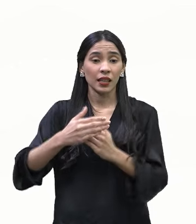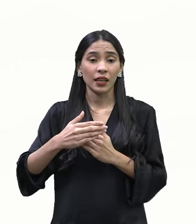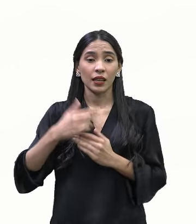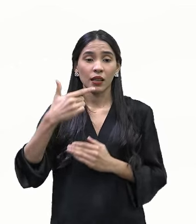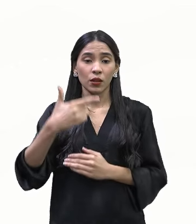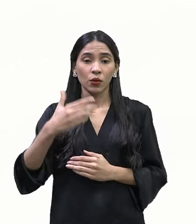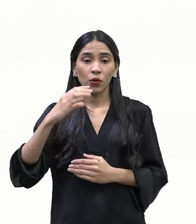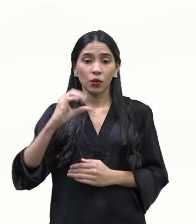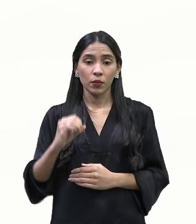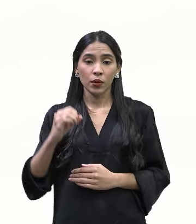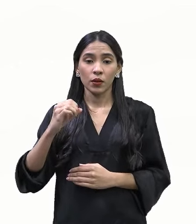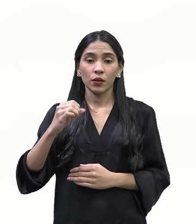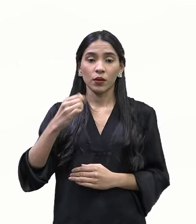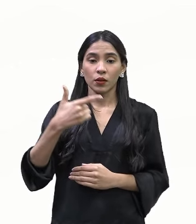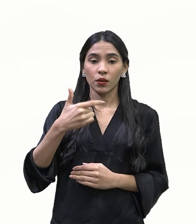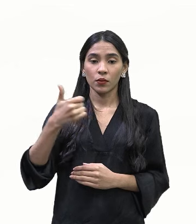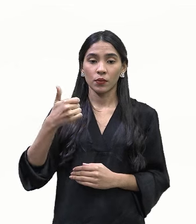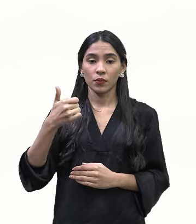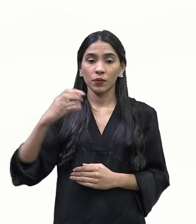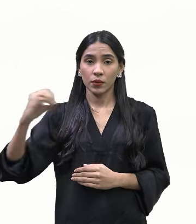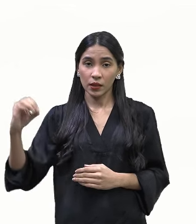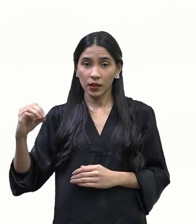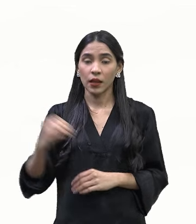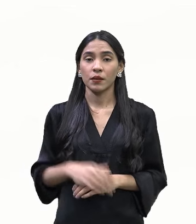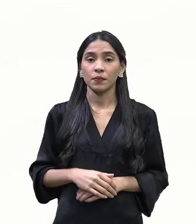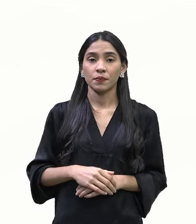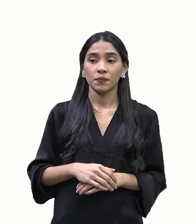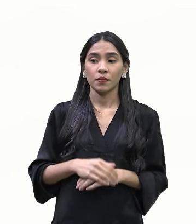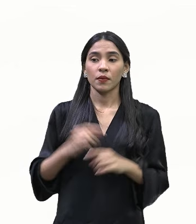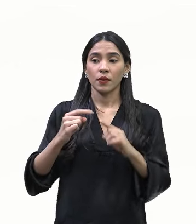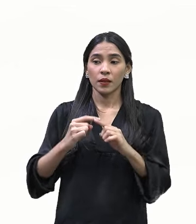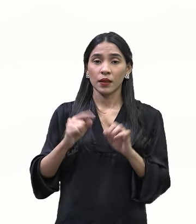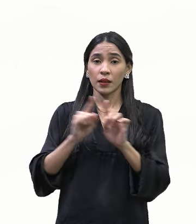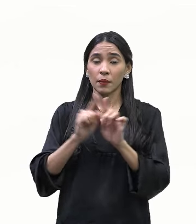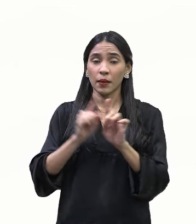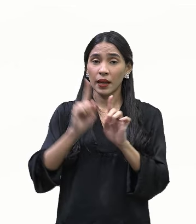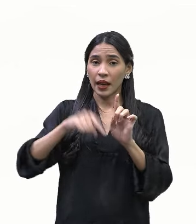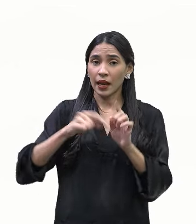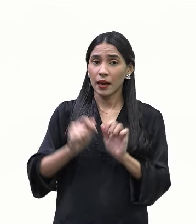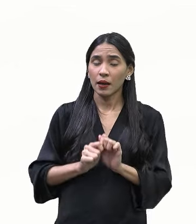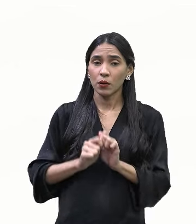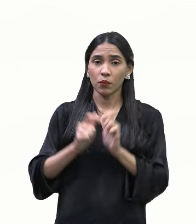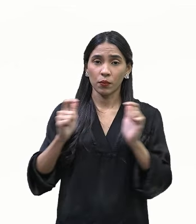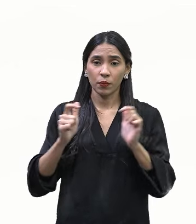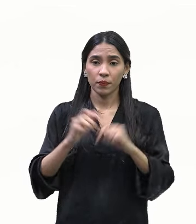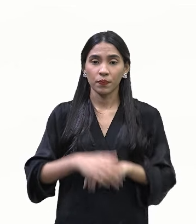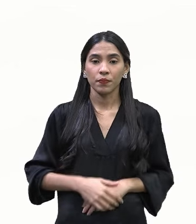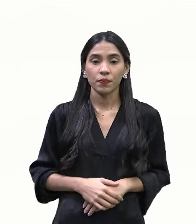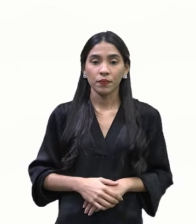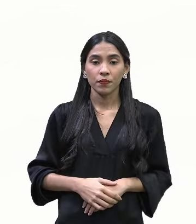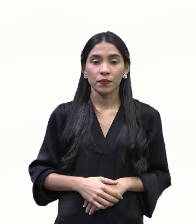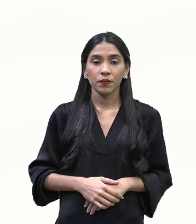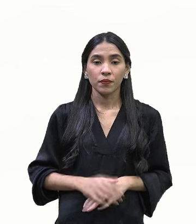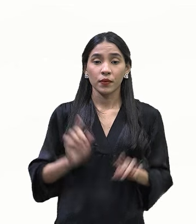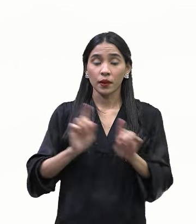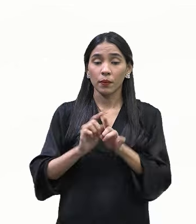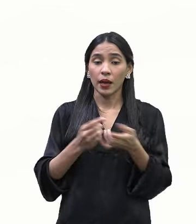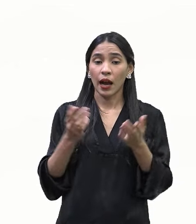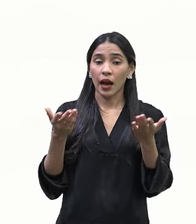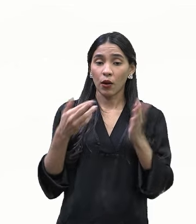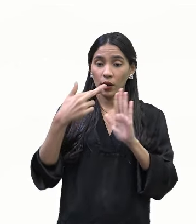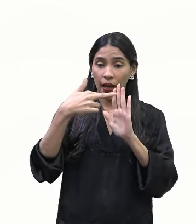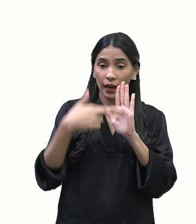aumento de 4 graus mediano no planeta é muito grande. Já seguindo as atuais